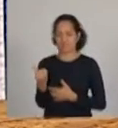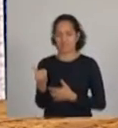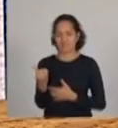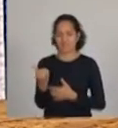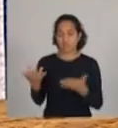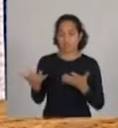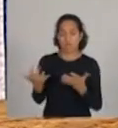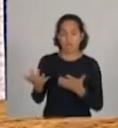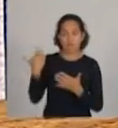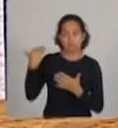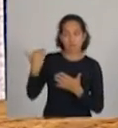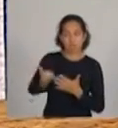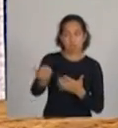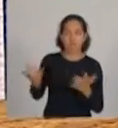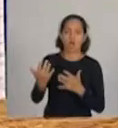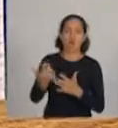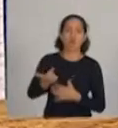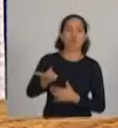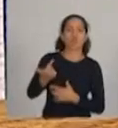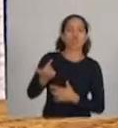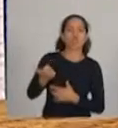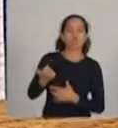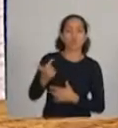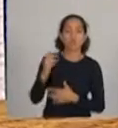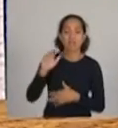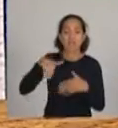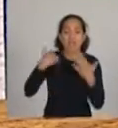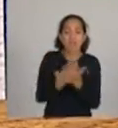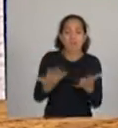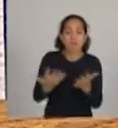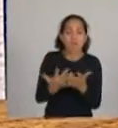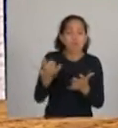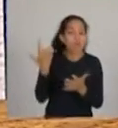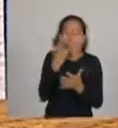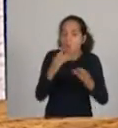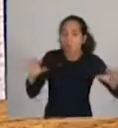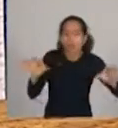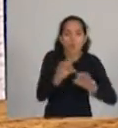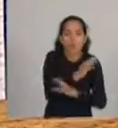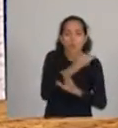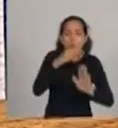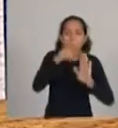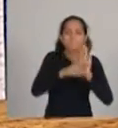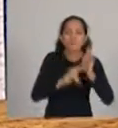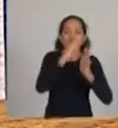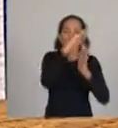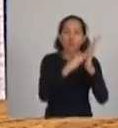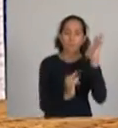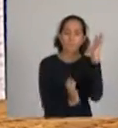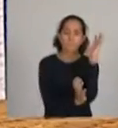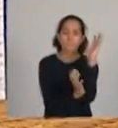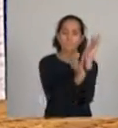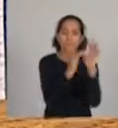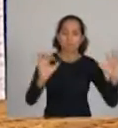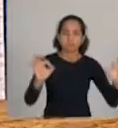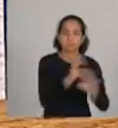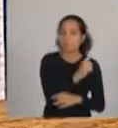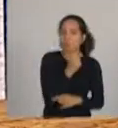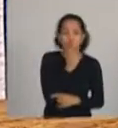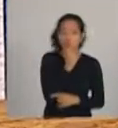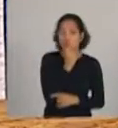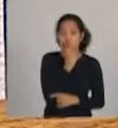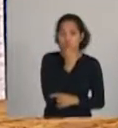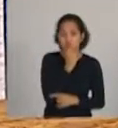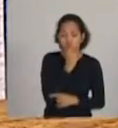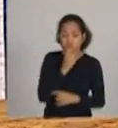já está com 12 anos, e até agora ela não conseguiu concluir juridicamente o processo de